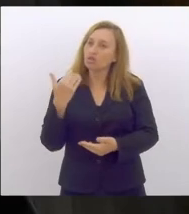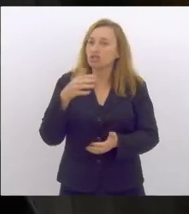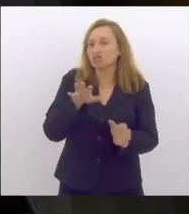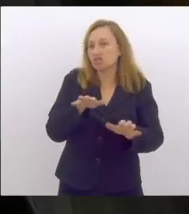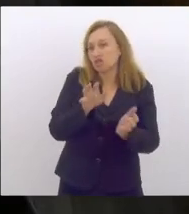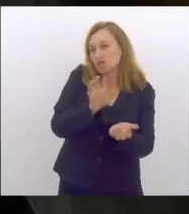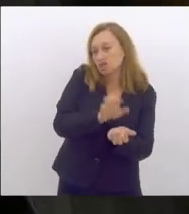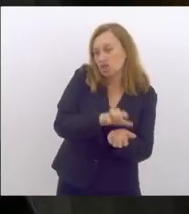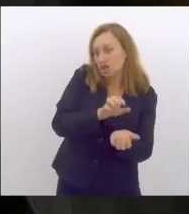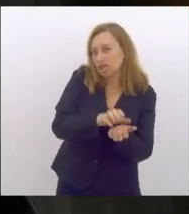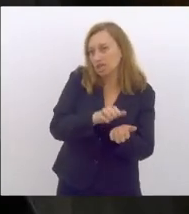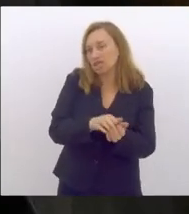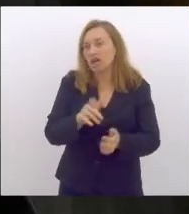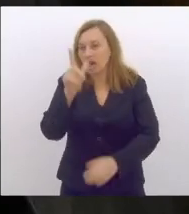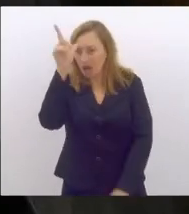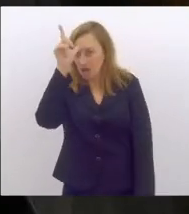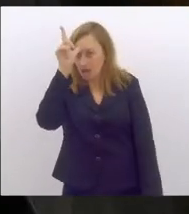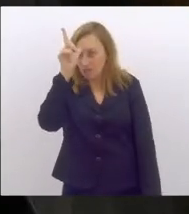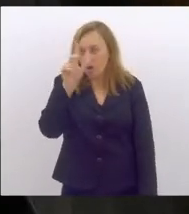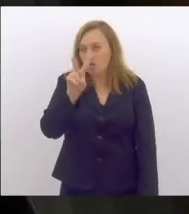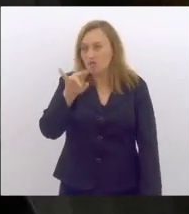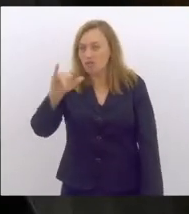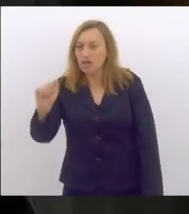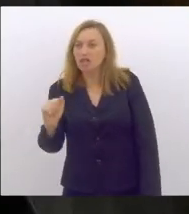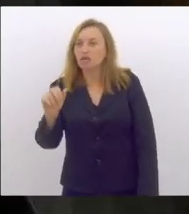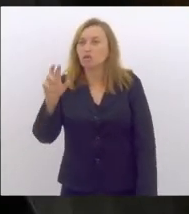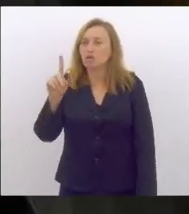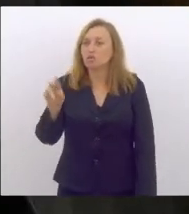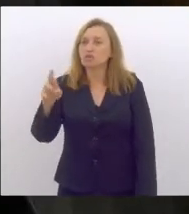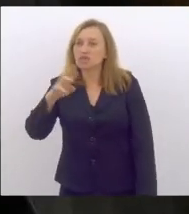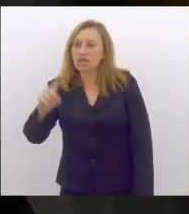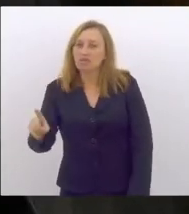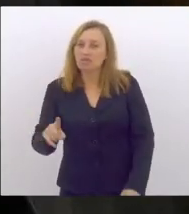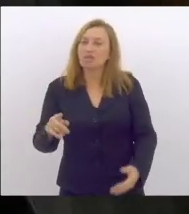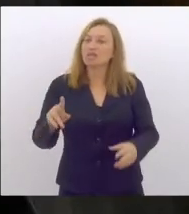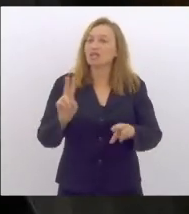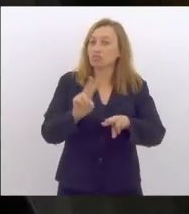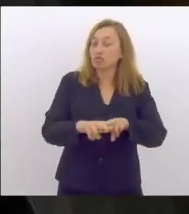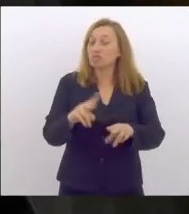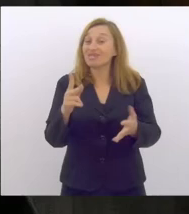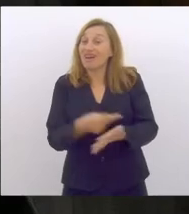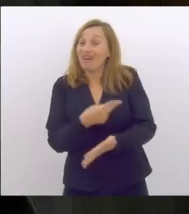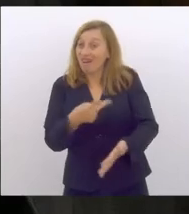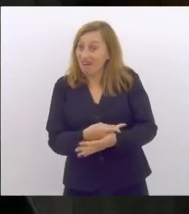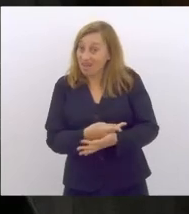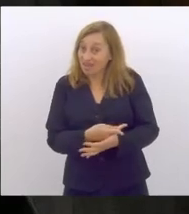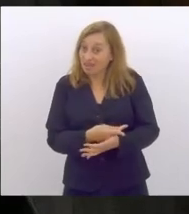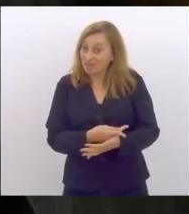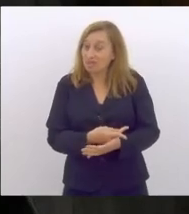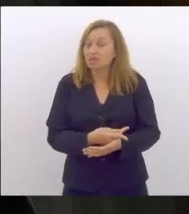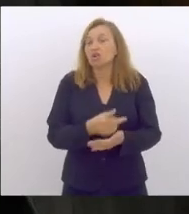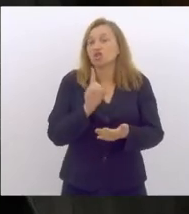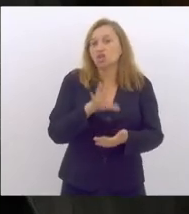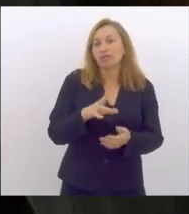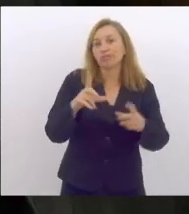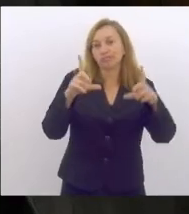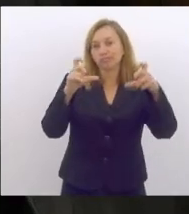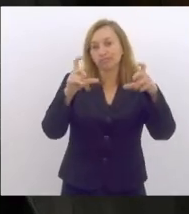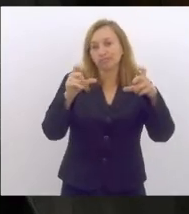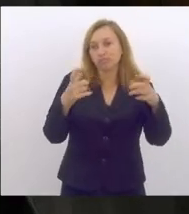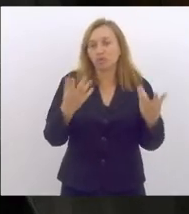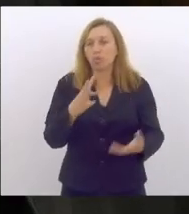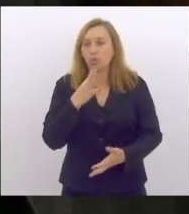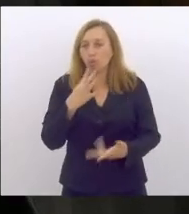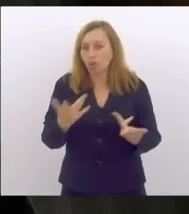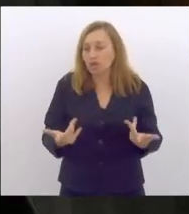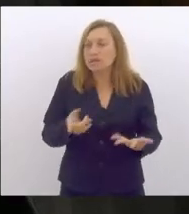alemão Vila Cruzeiro e essas prisões arbitrárias por reconhecimento fotográfico sempre